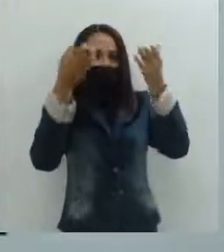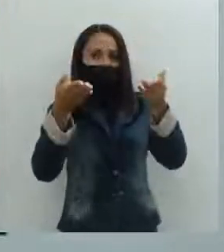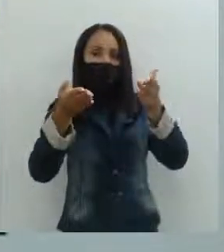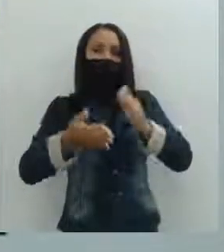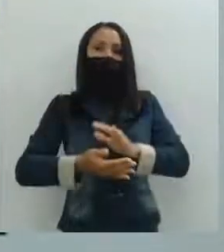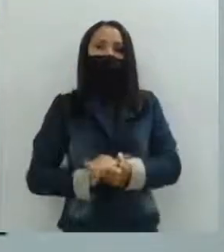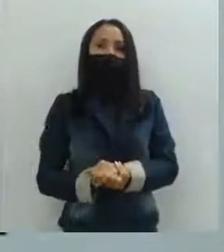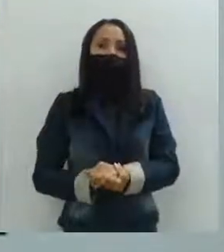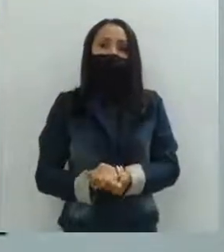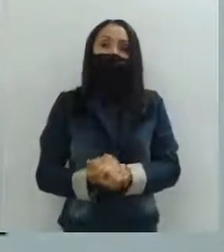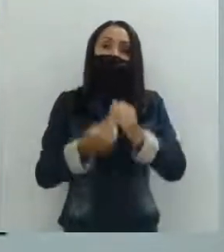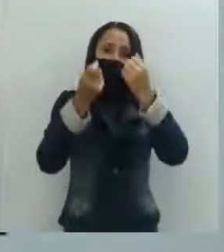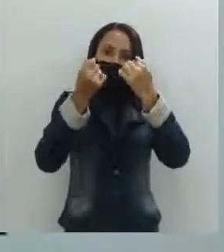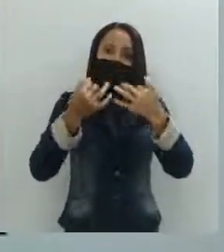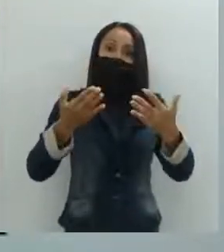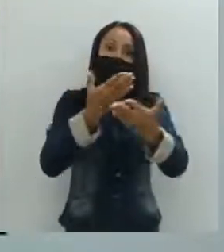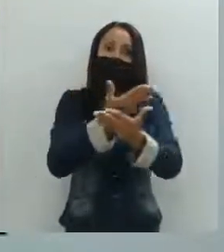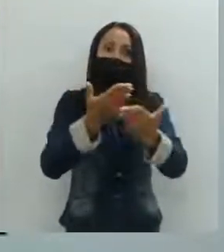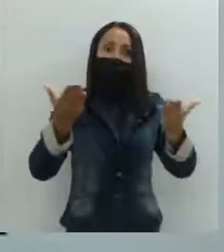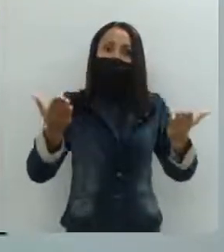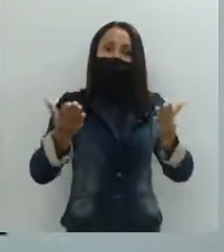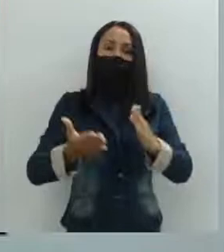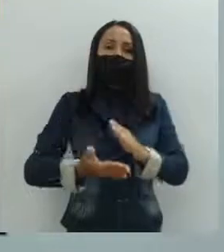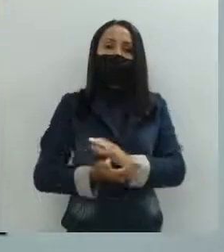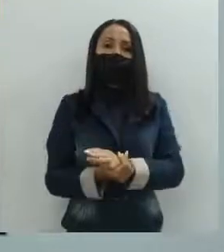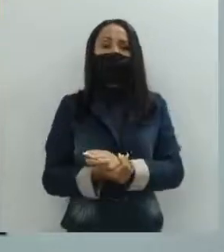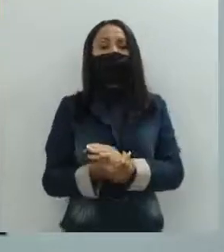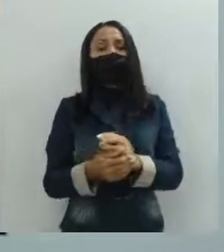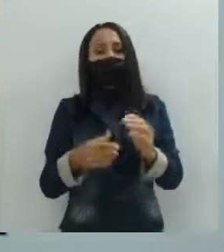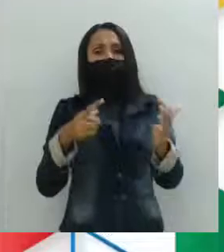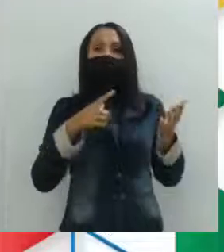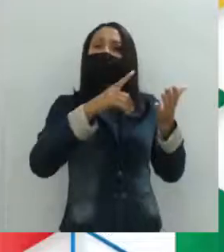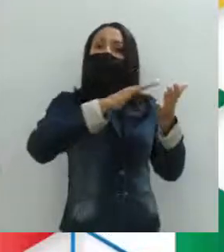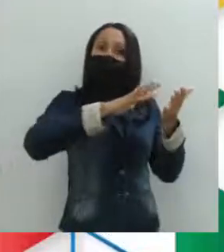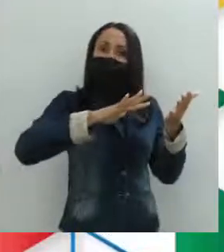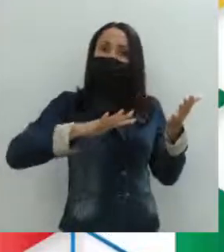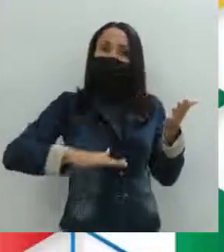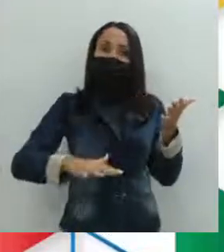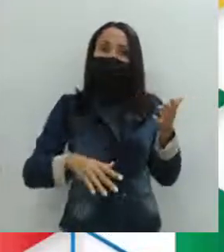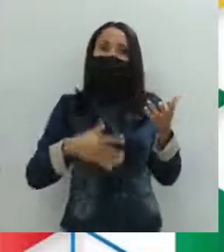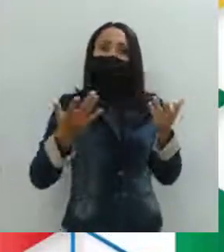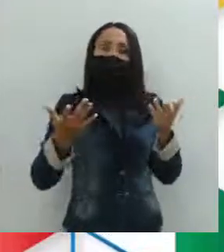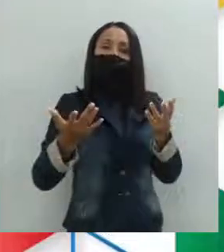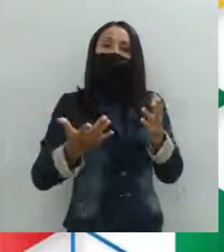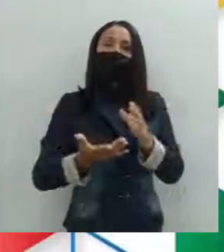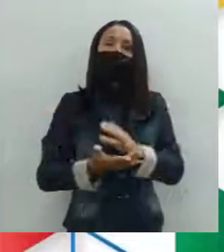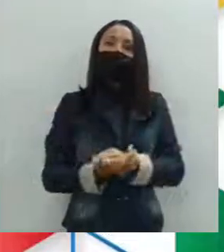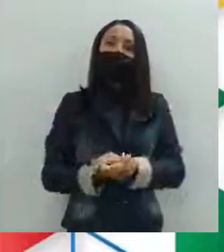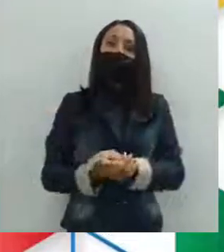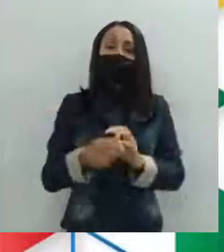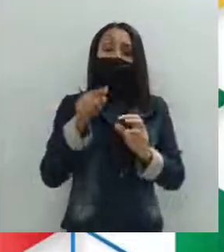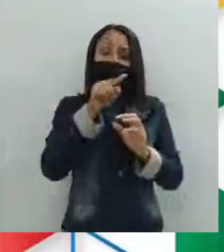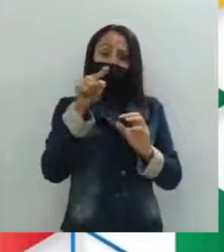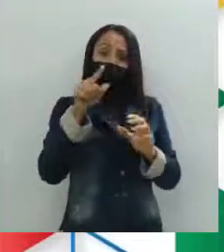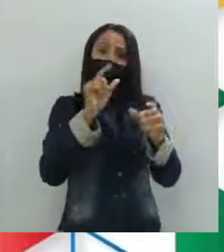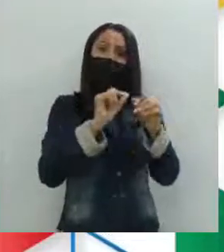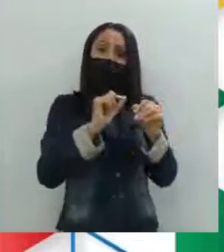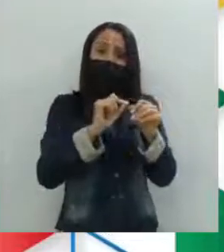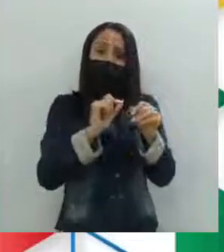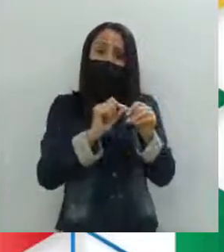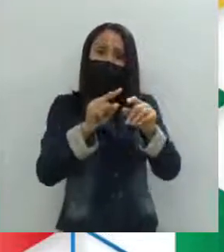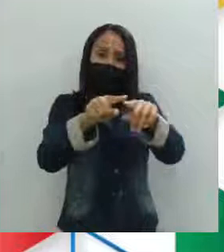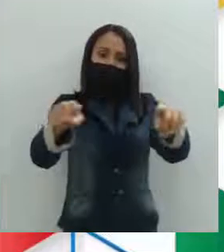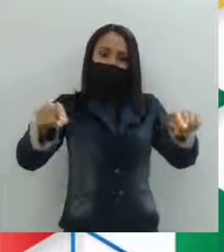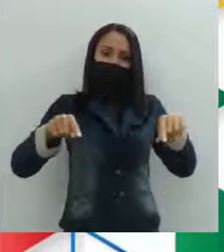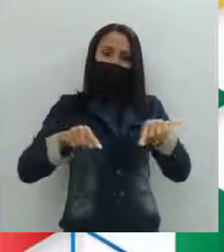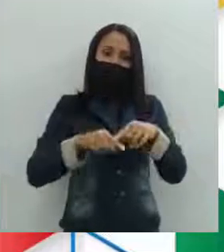para vocês a seguinte questão. Eu trago uma atividade, certo? Nessa atividade, para vocês fazerem em sala de